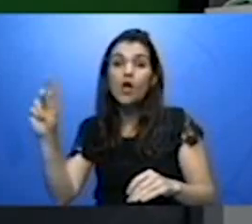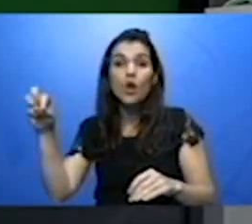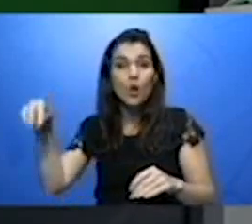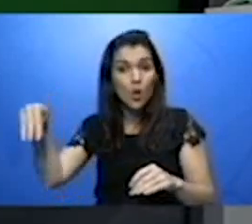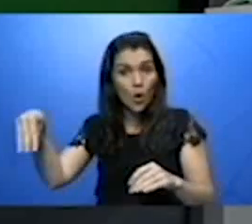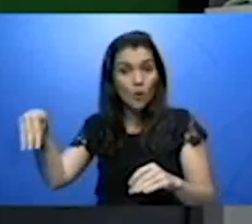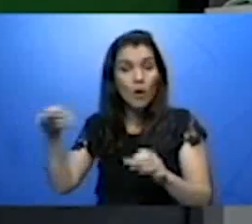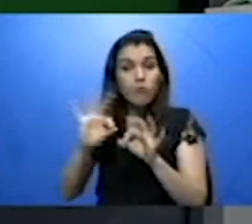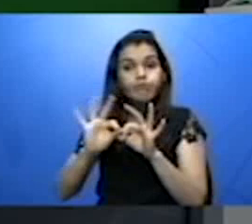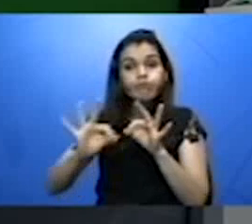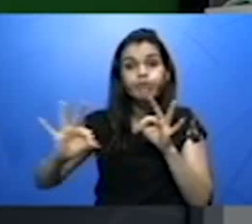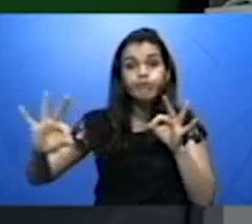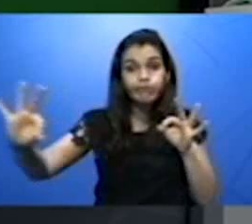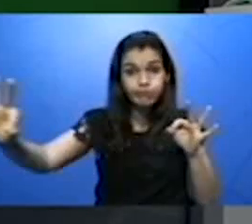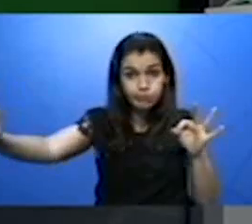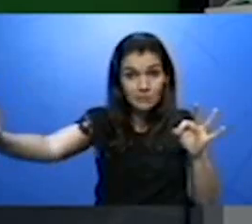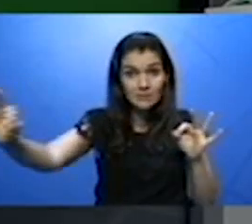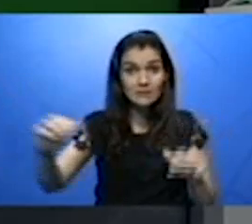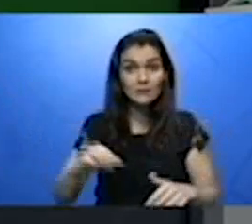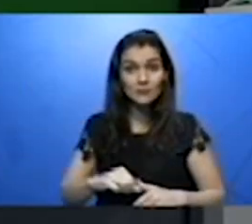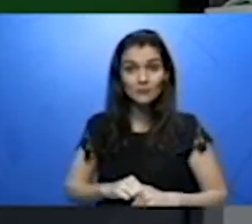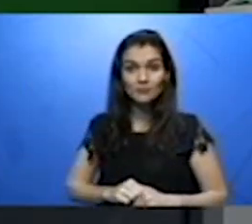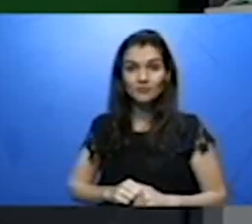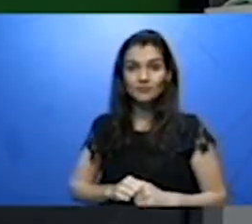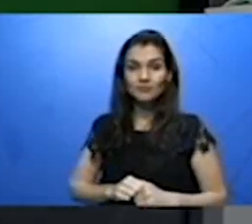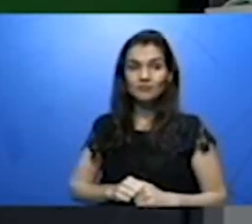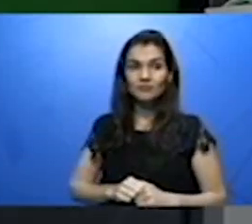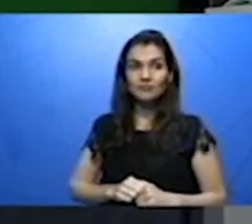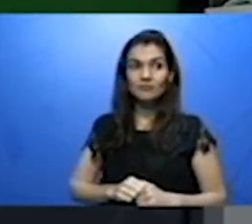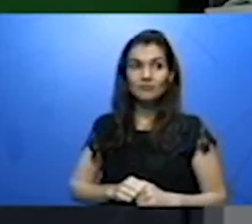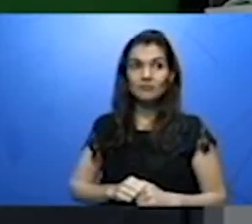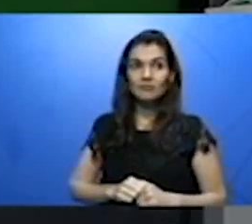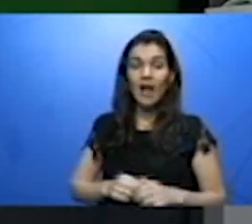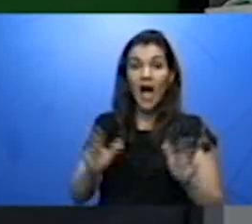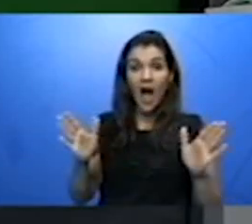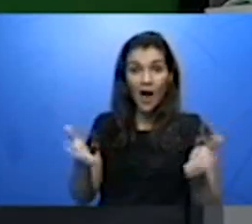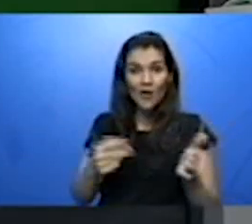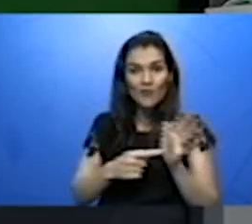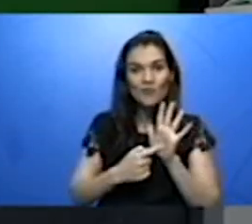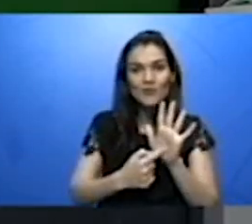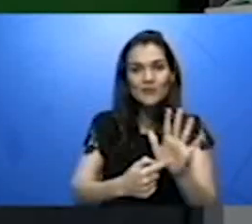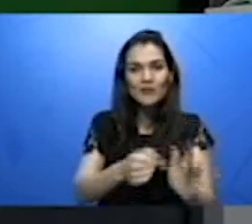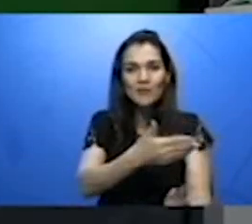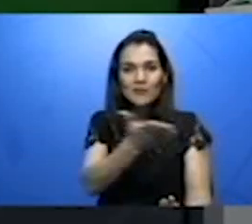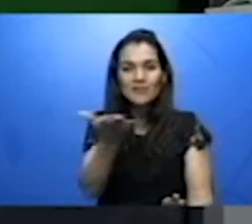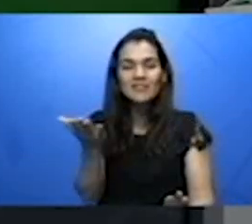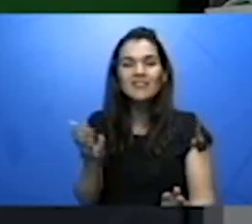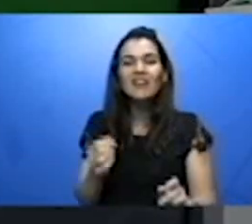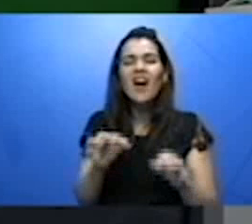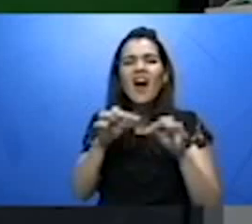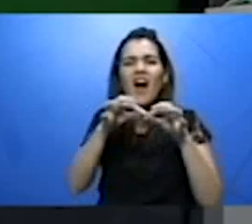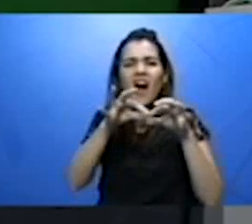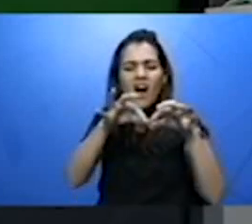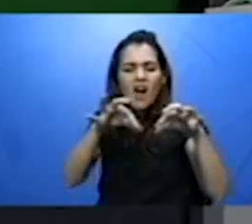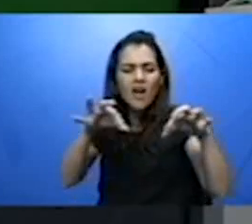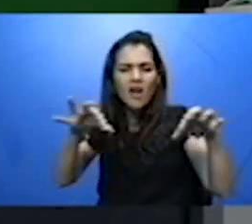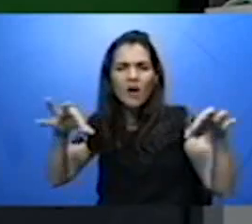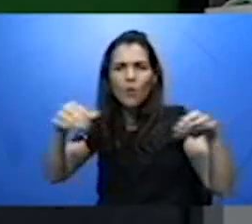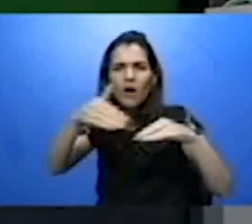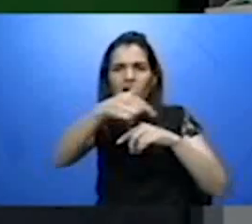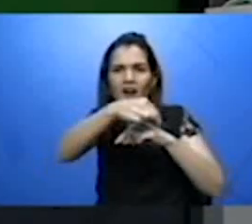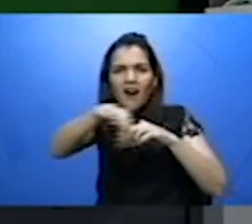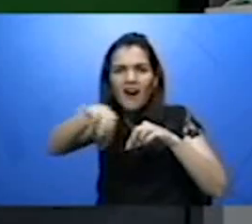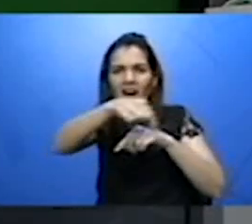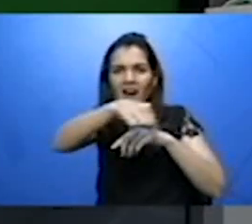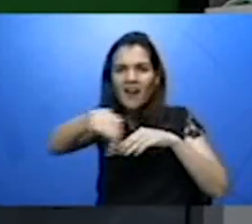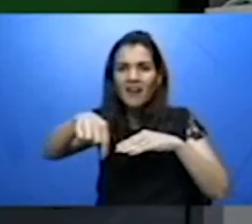uma unidade de comprimento Tá e agora eu vou mostrar para vocês aqui na régua né ó uma régua